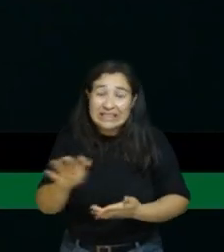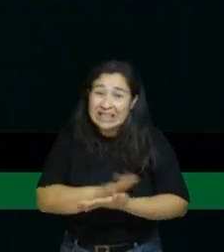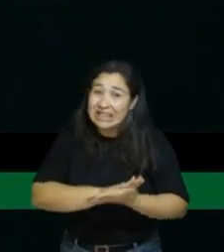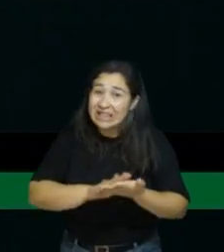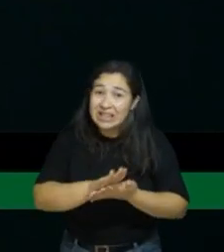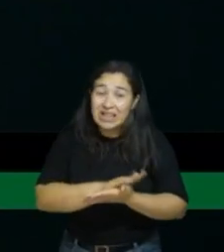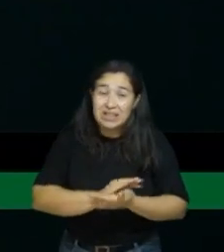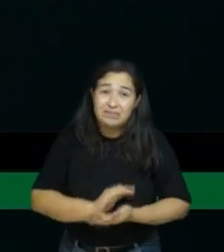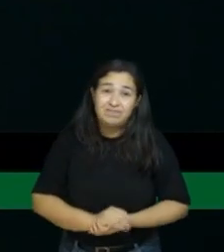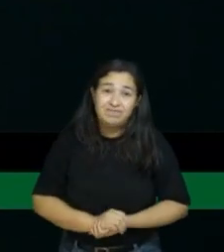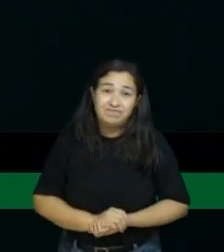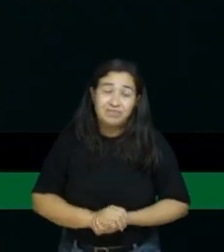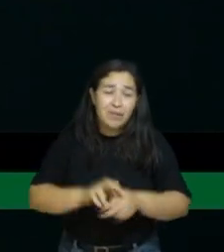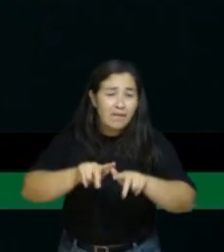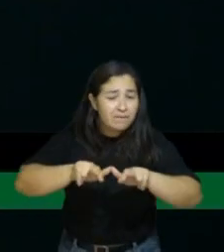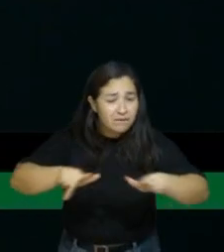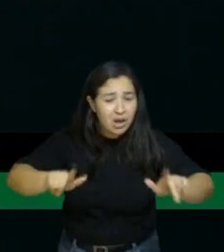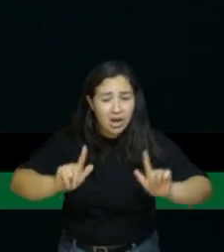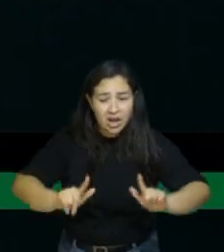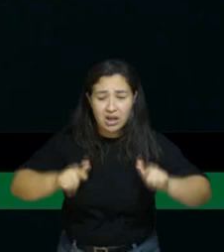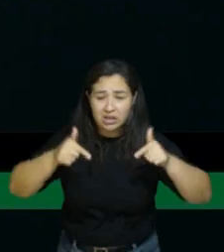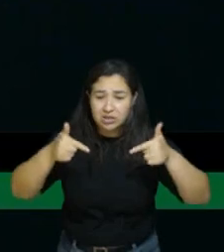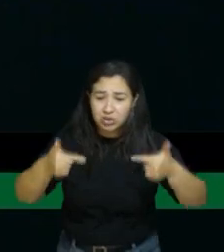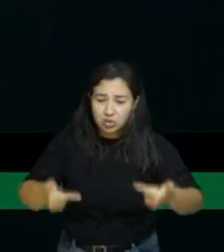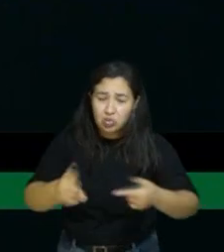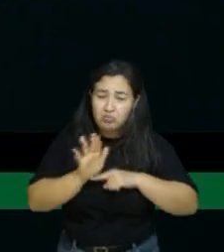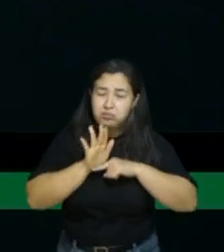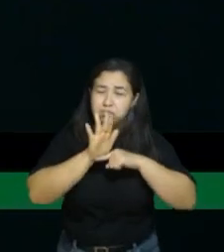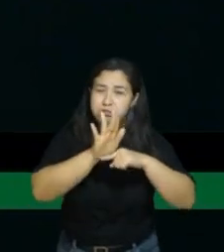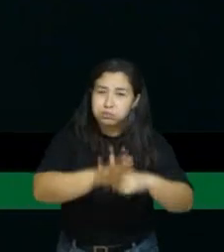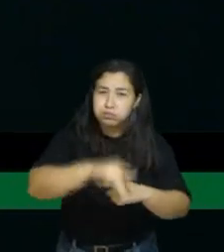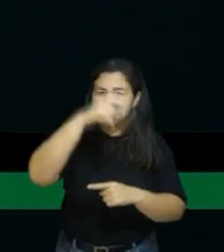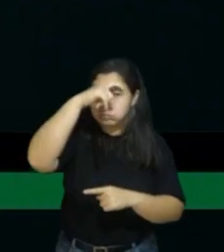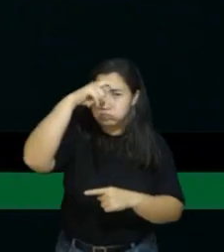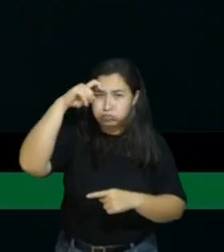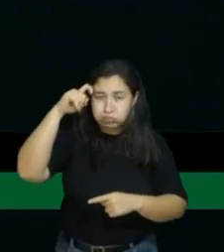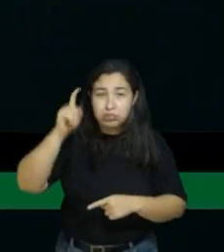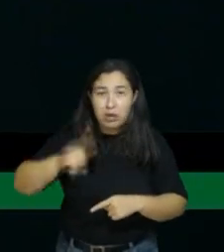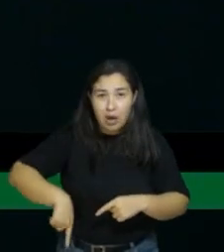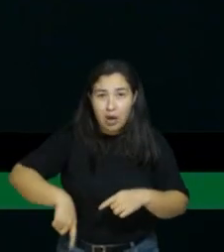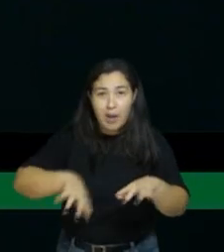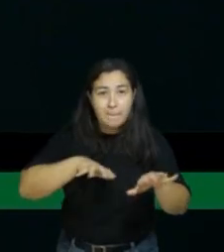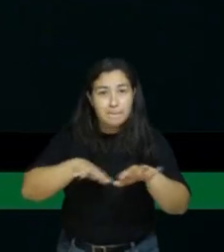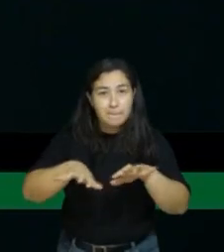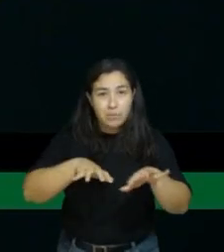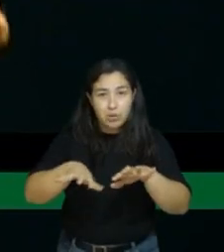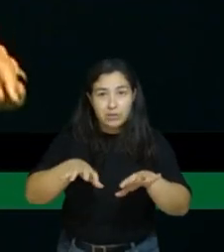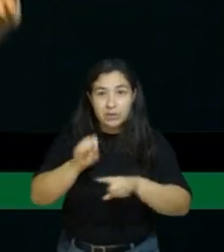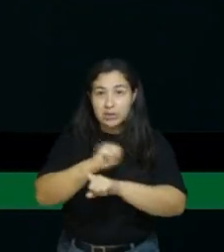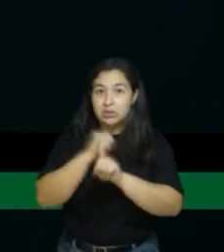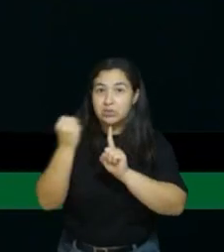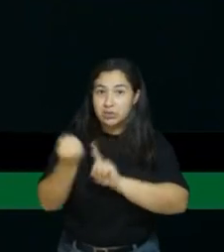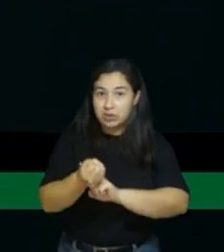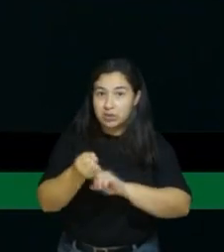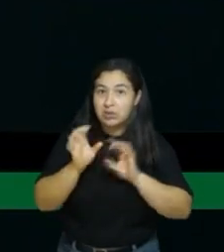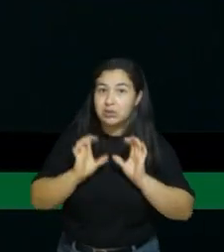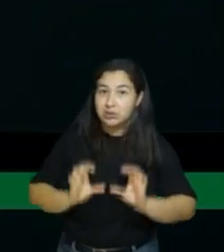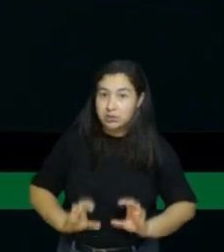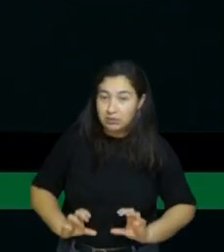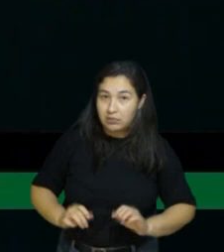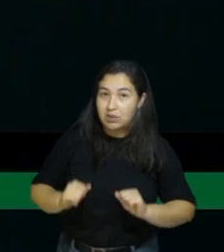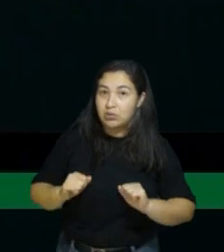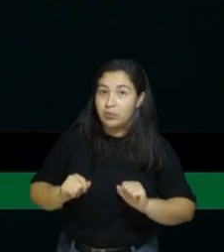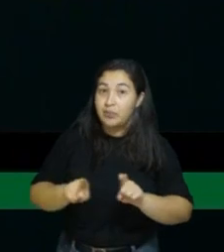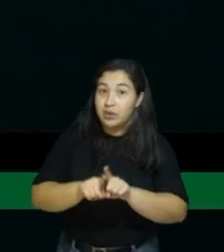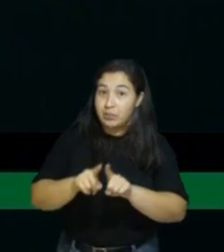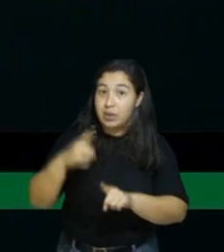muitas das ações que estão sendo realizadas são sim de movimentos organizados da sociedade civil muitos deputados